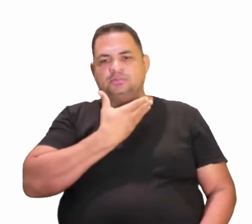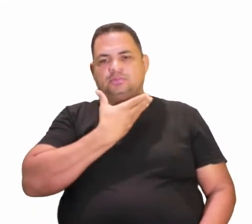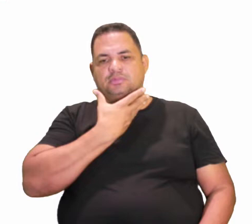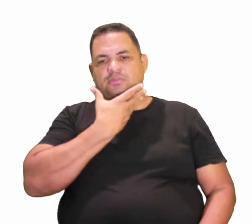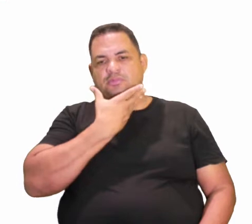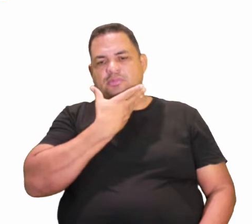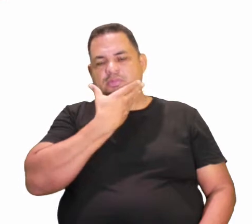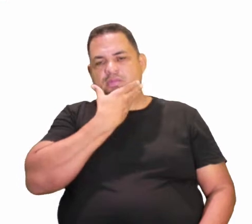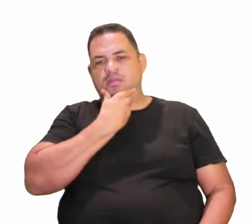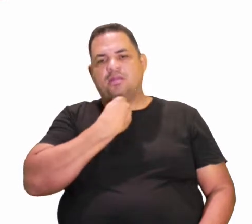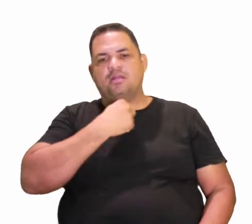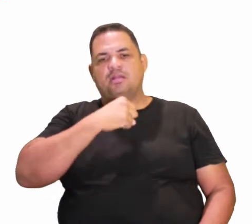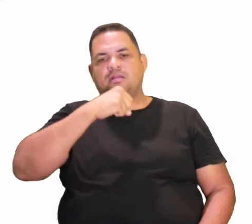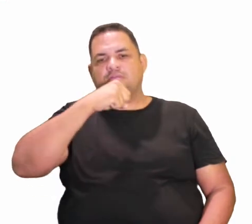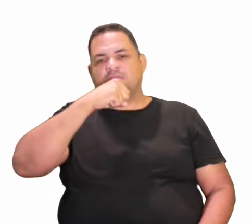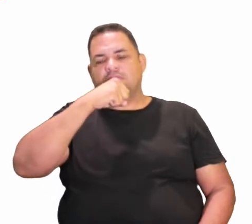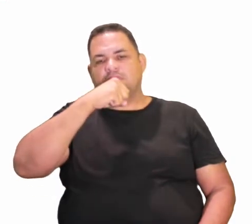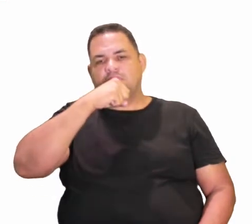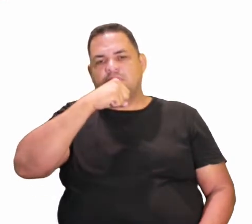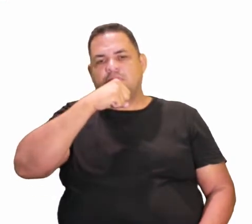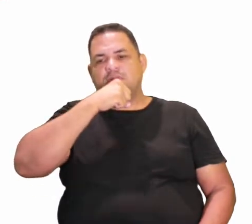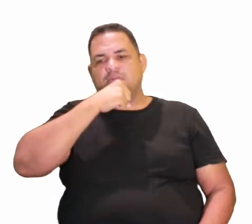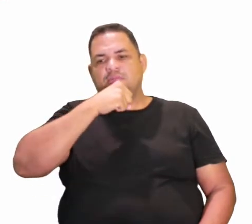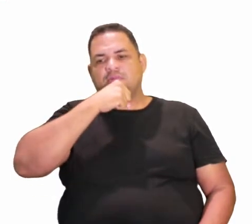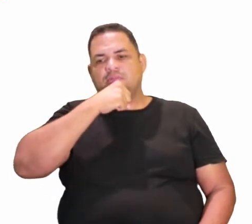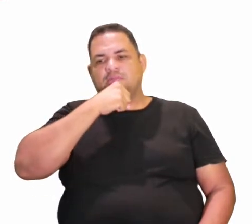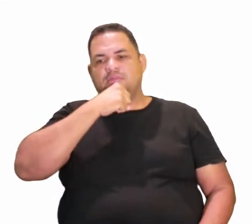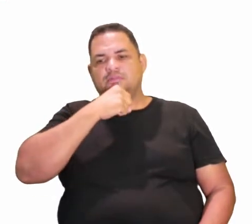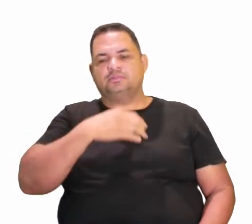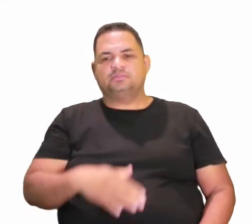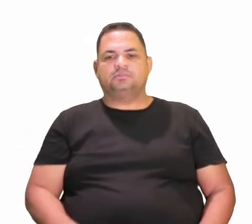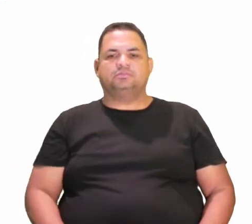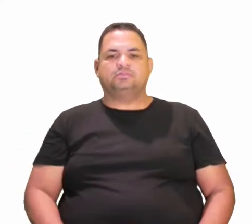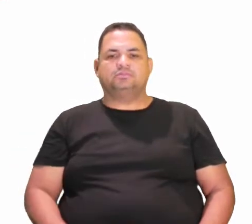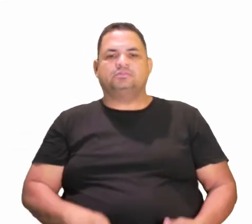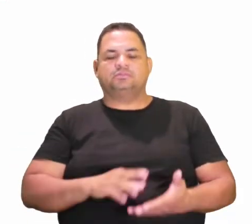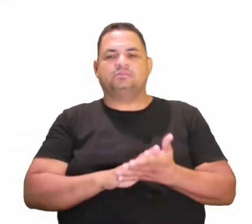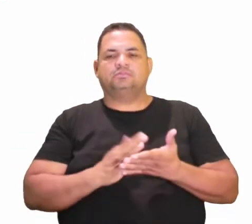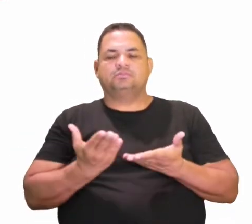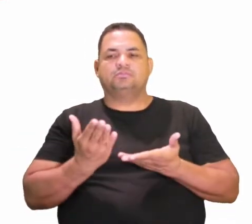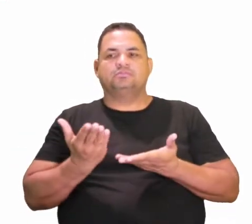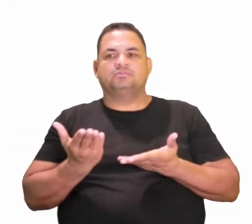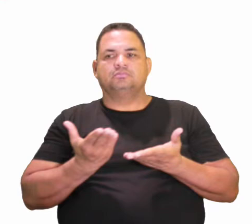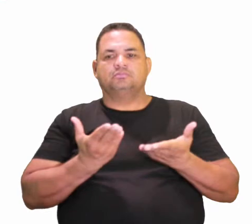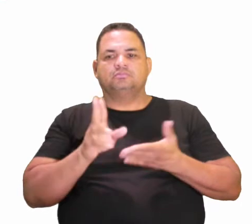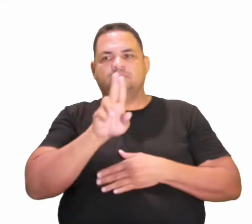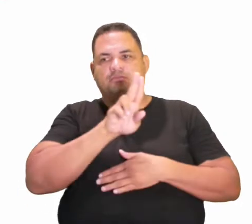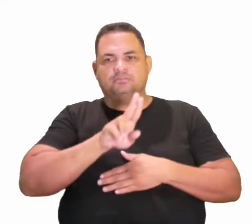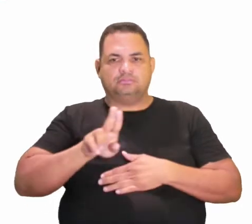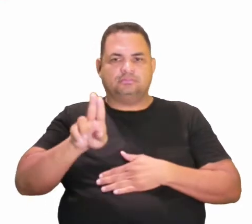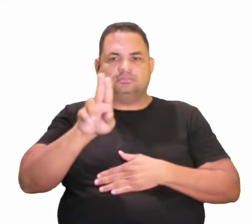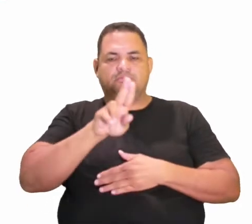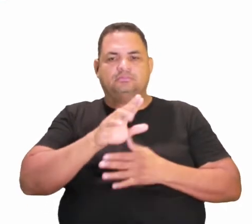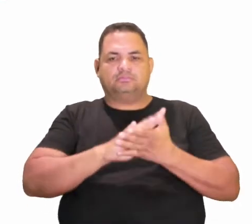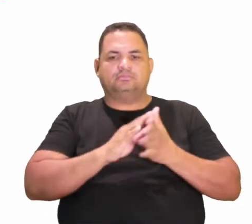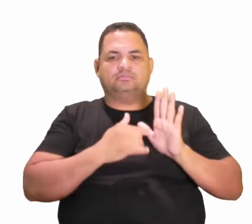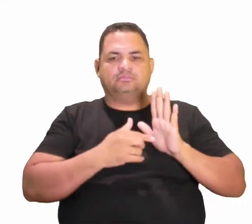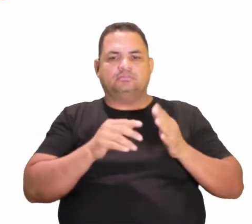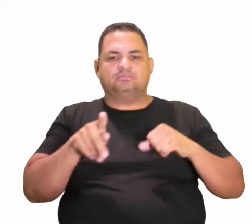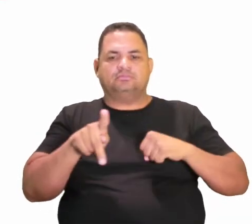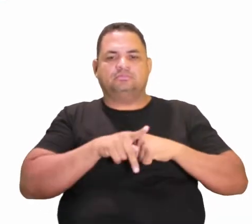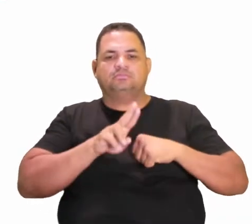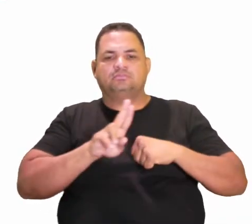meus avós. E aí, pegaram o macete de usar os